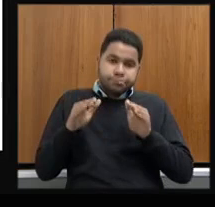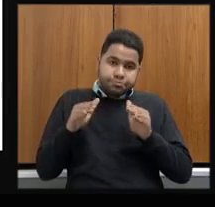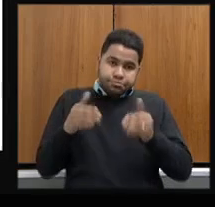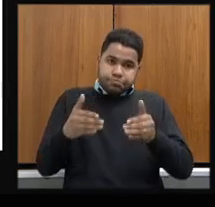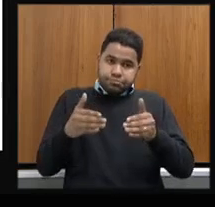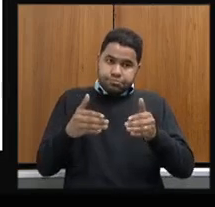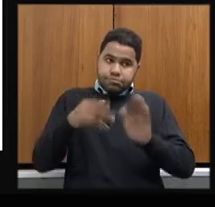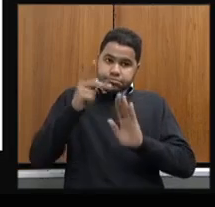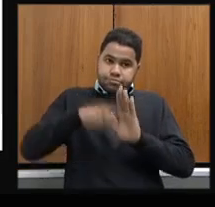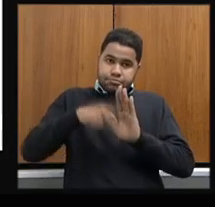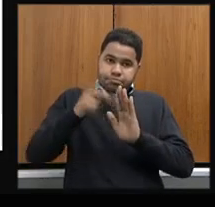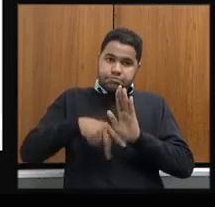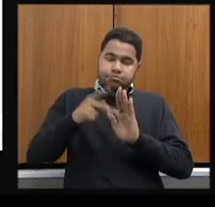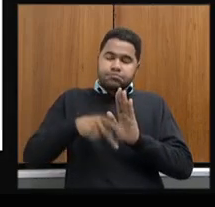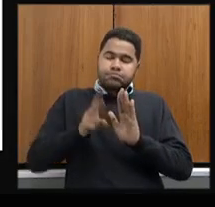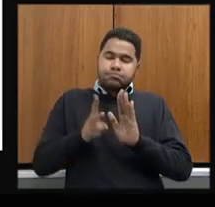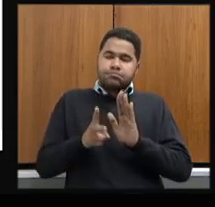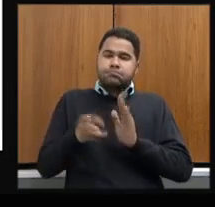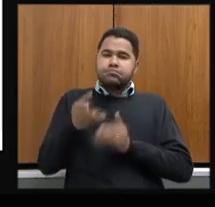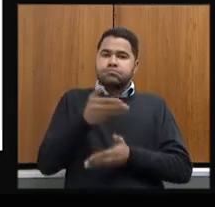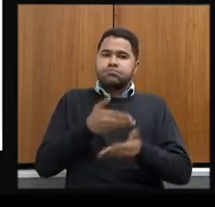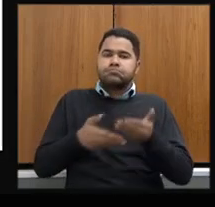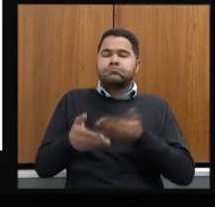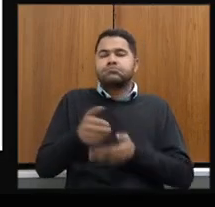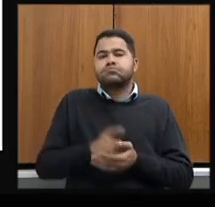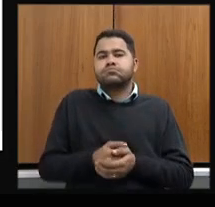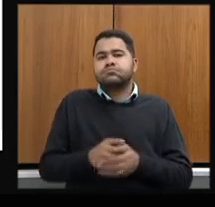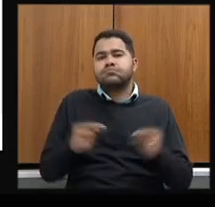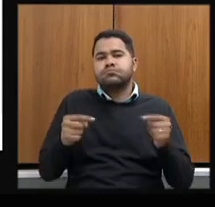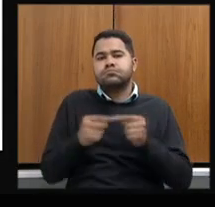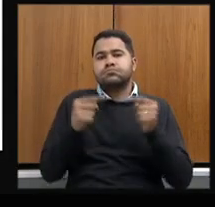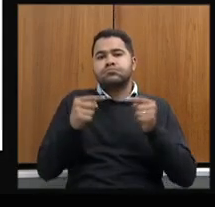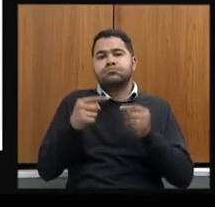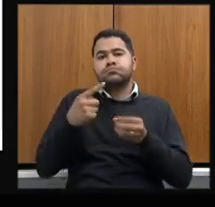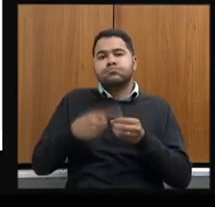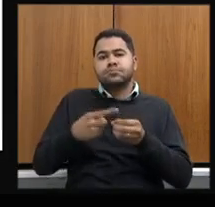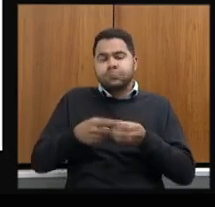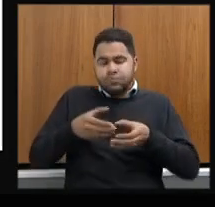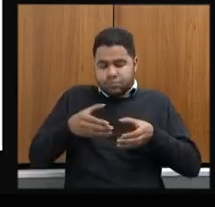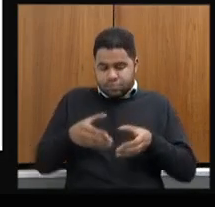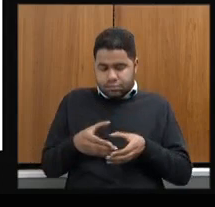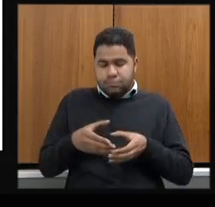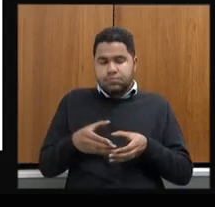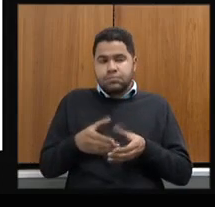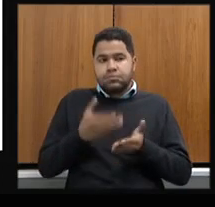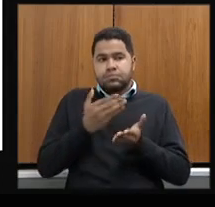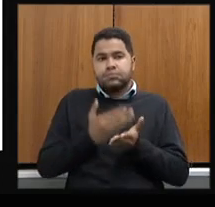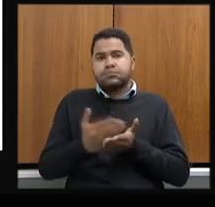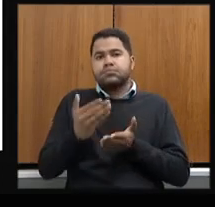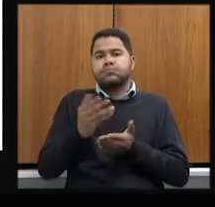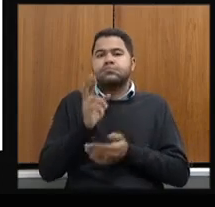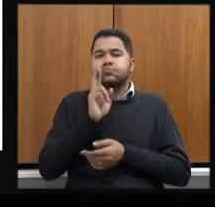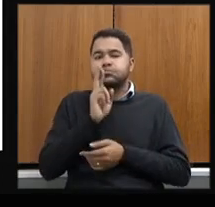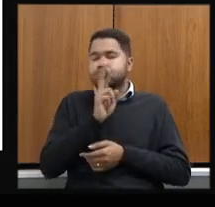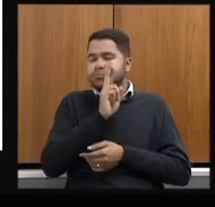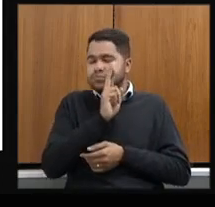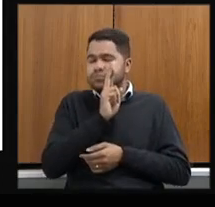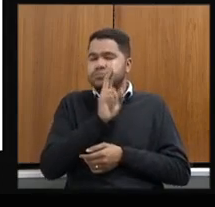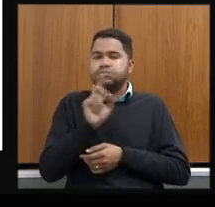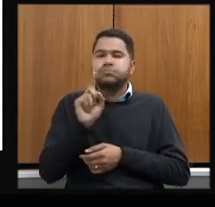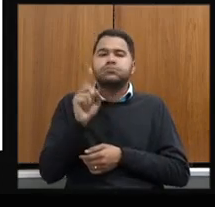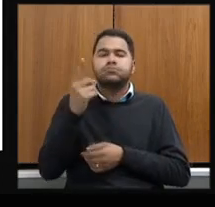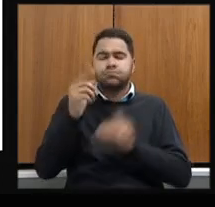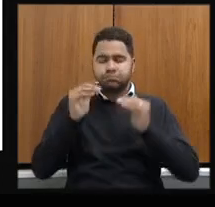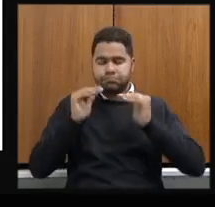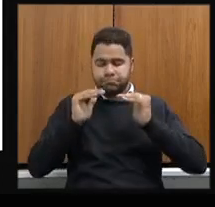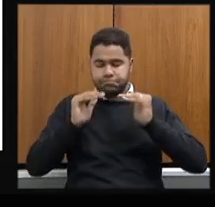nosso projeto de centro de compras compartilhadas em relação à cidade administrativa nós inauguramos o restaurante do primeiro pavimento